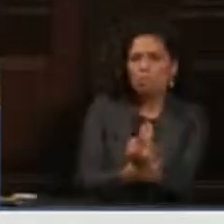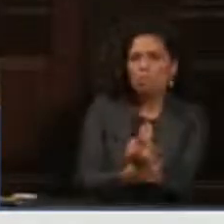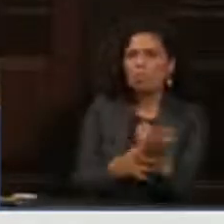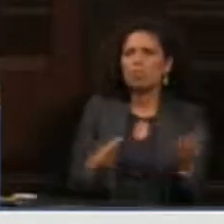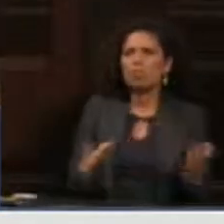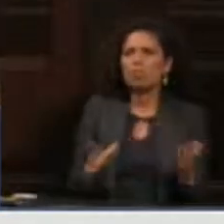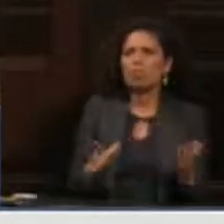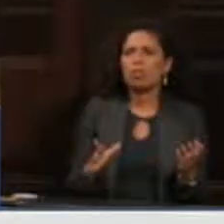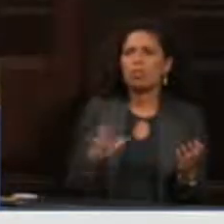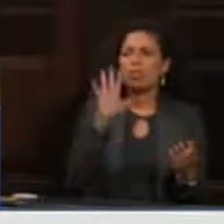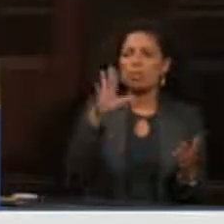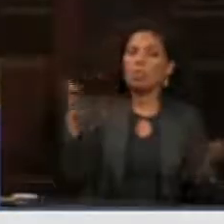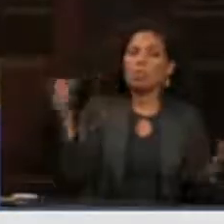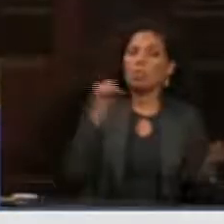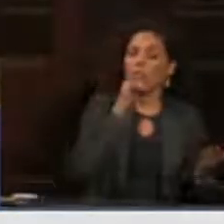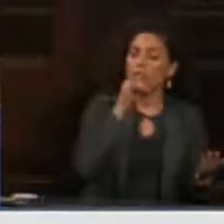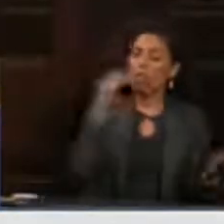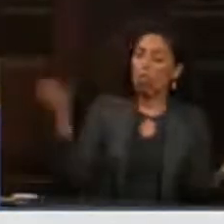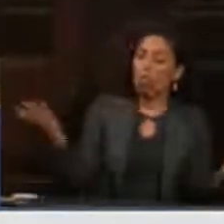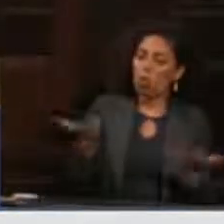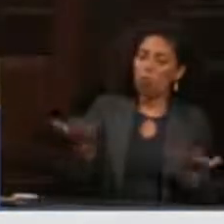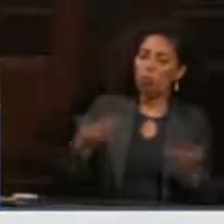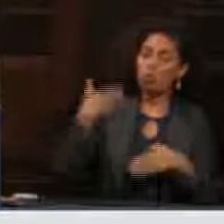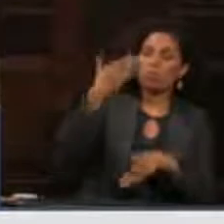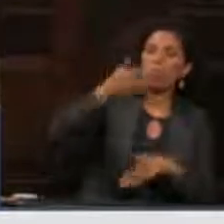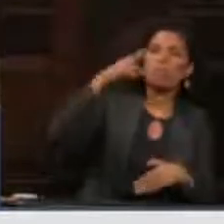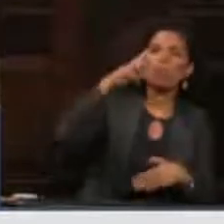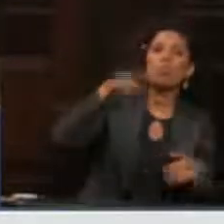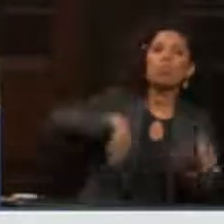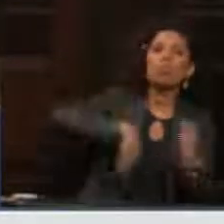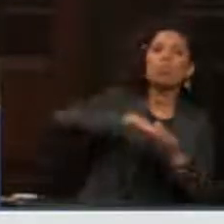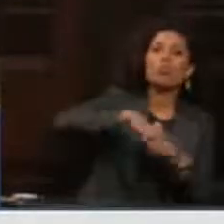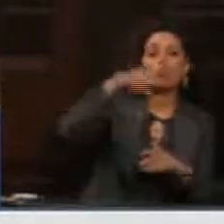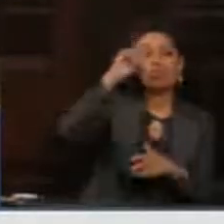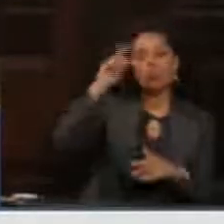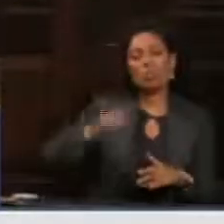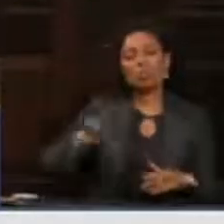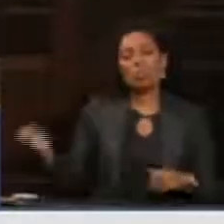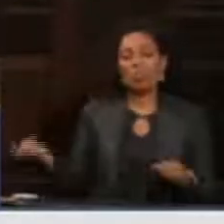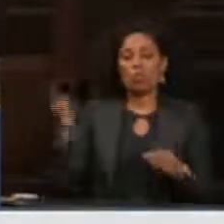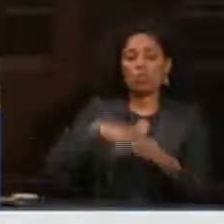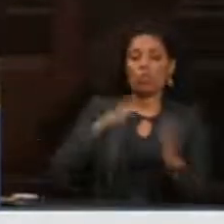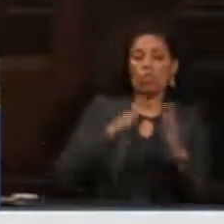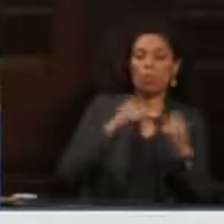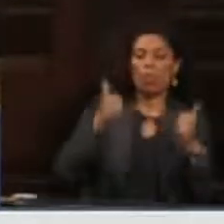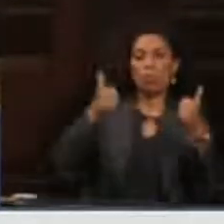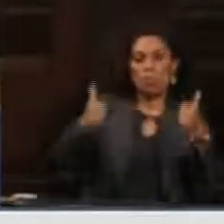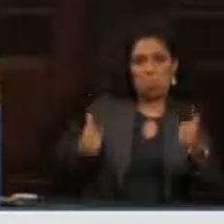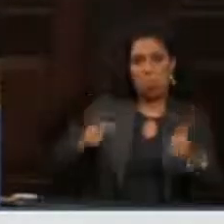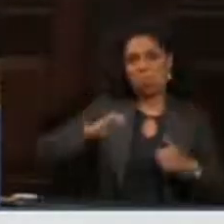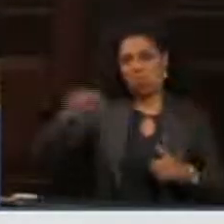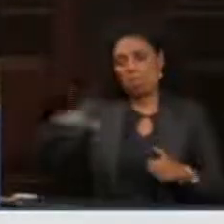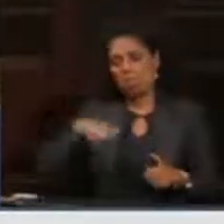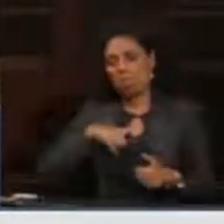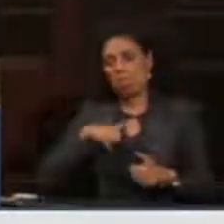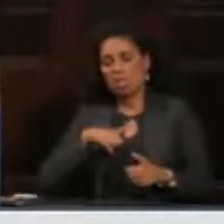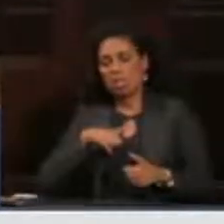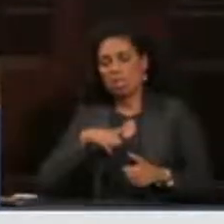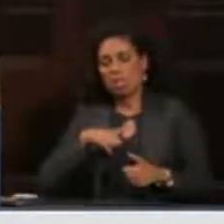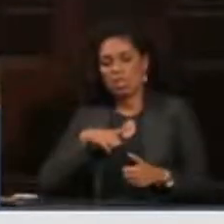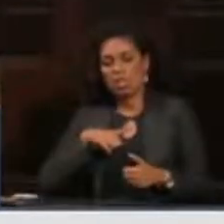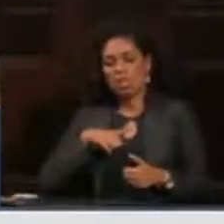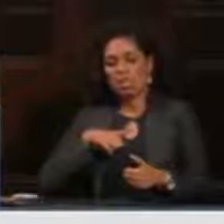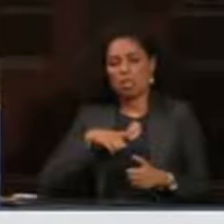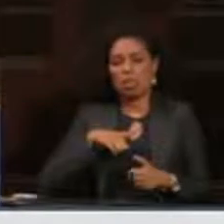não tem certeza se você vai voltar para casa. Se você vai voltar para casa bem, se você vai voltar para casa pisoteado com alguma coisa, algum